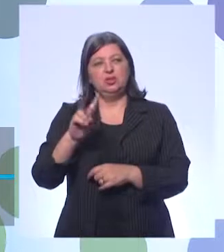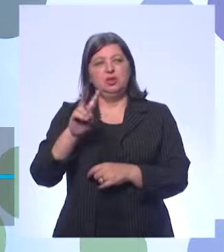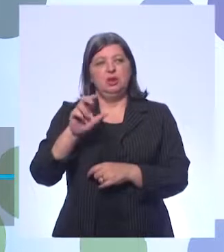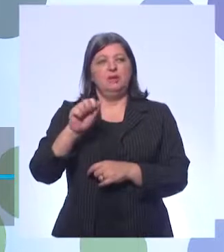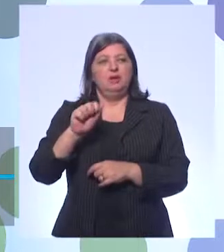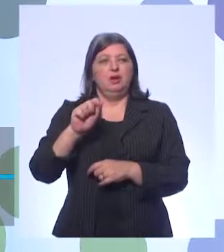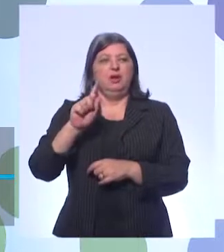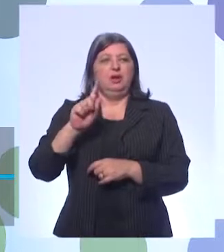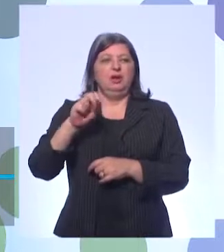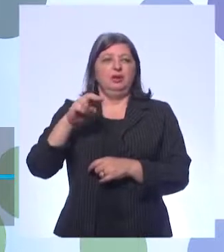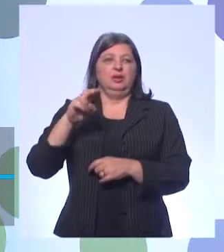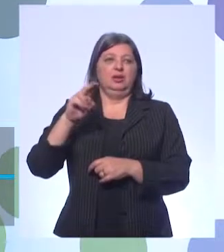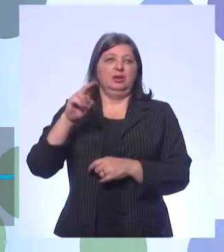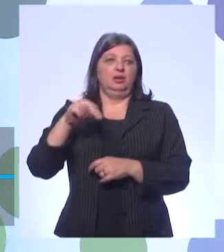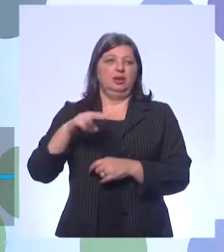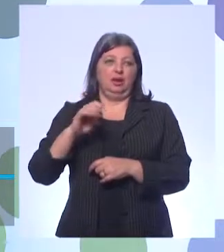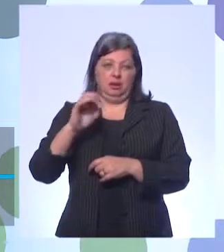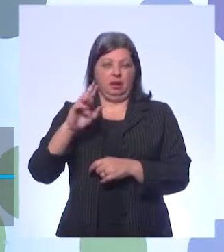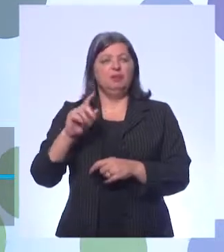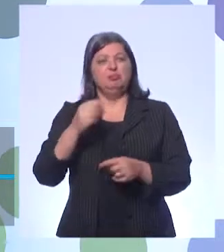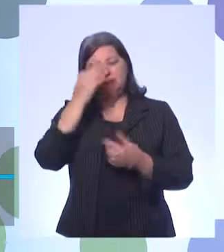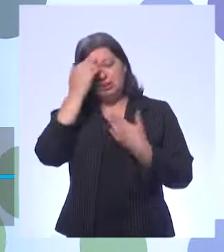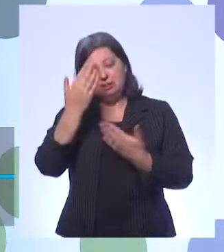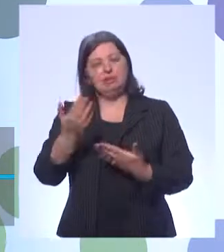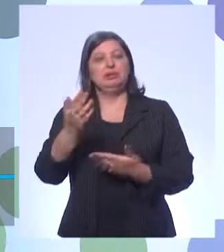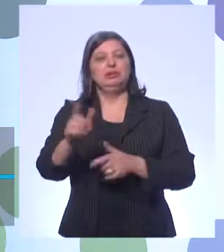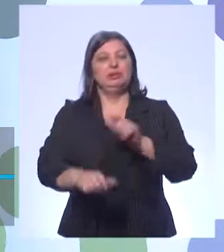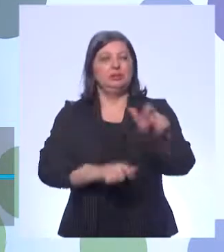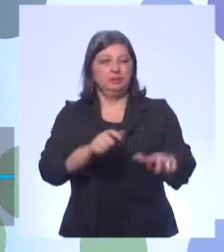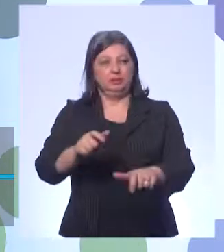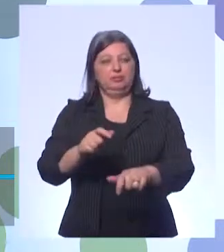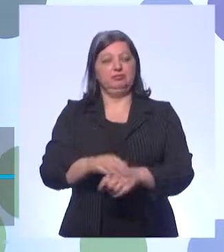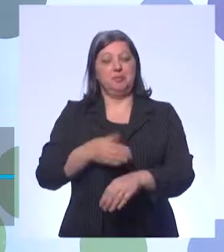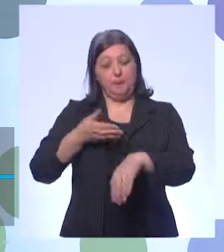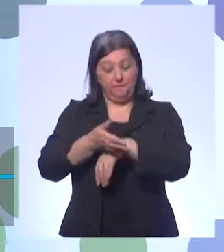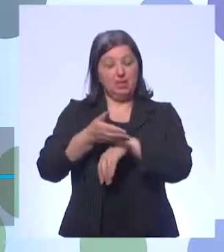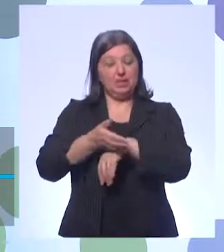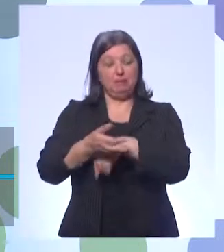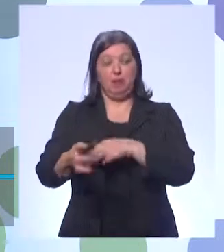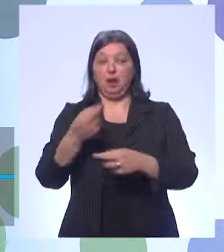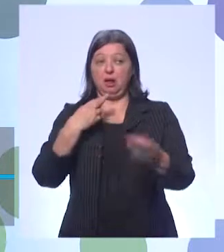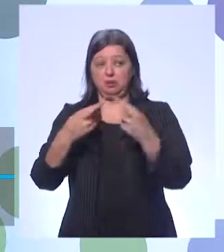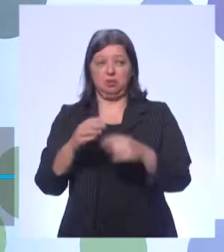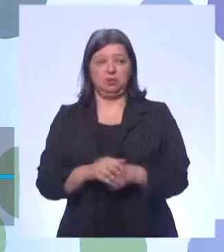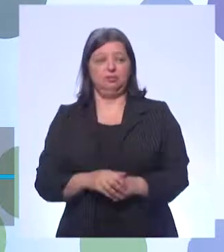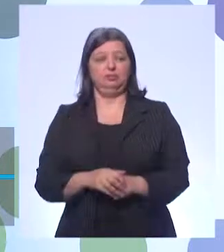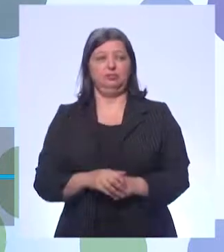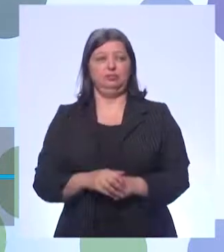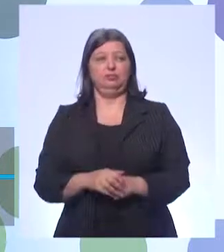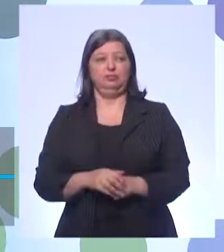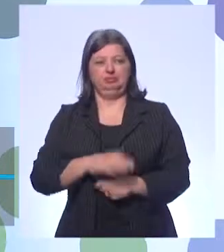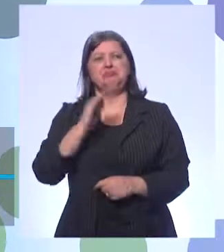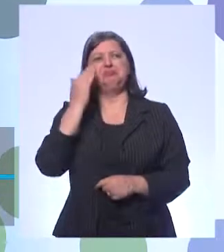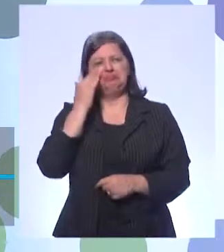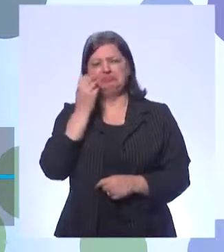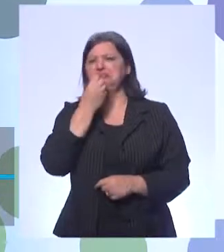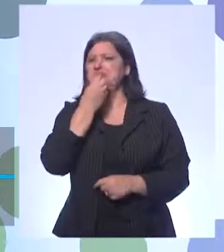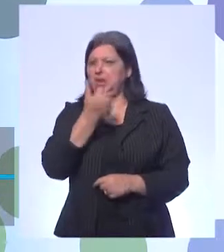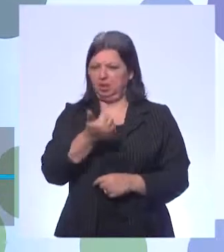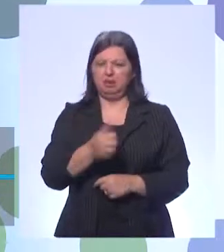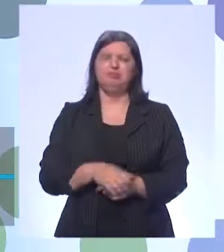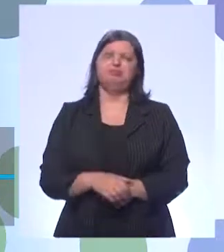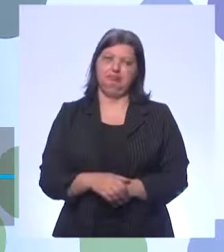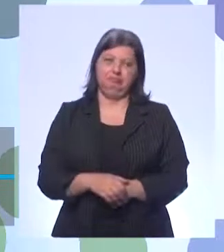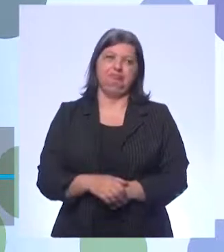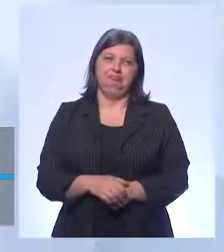parabéns aí pelas colaborações, obrigado aos estudantes aí por participarem e responderem. Acho que entenderam bem a ideia os nossos estudantes, né? A